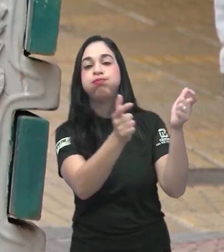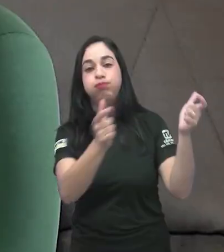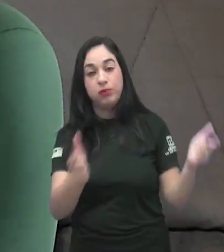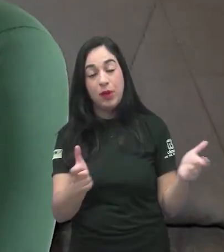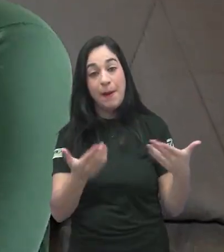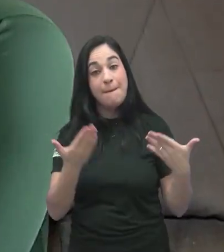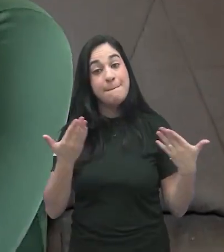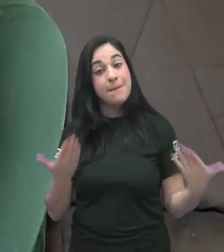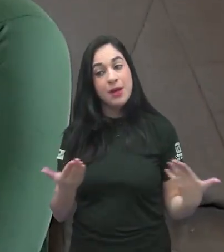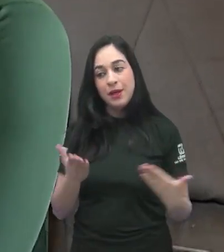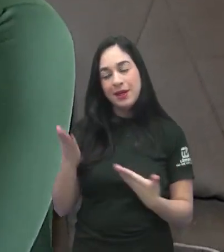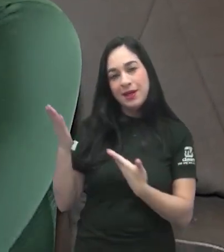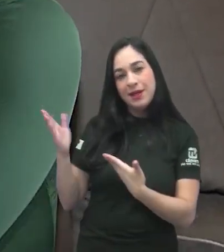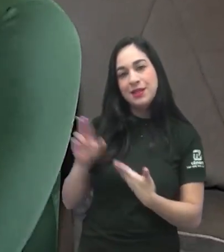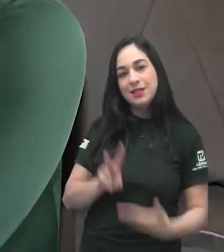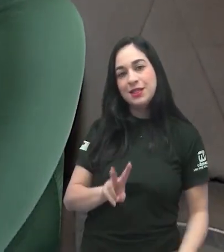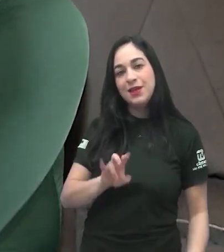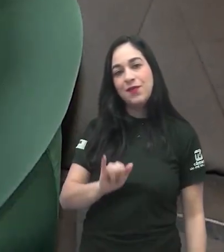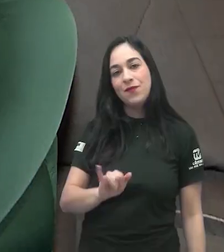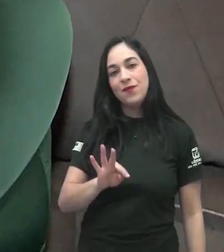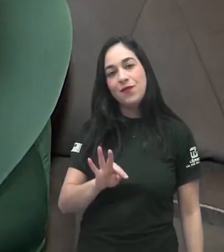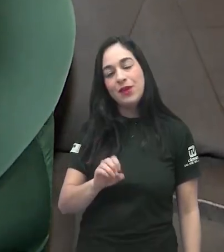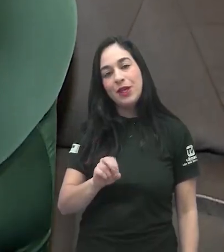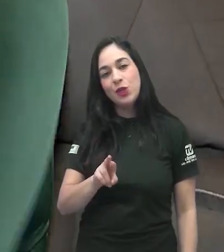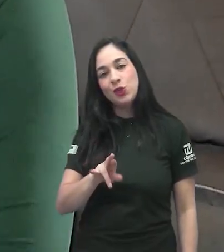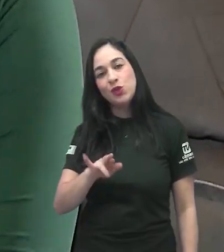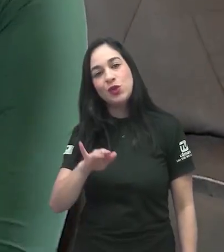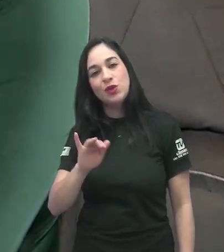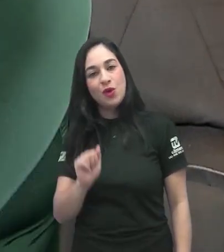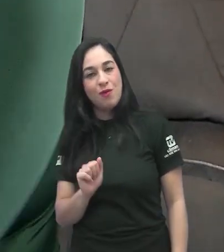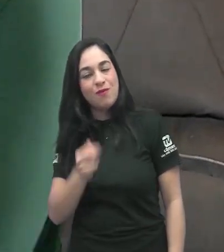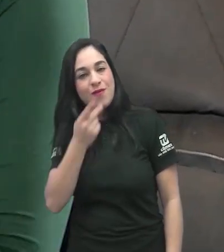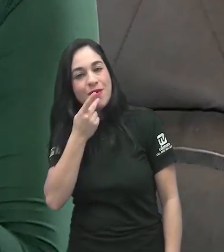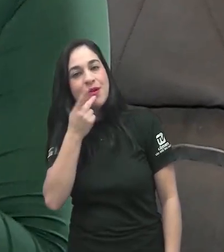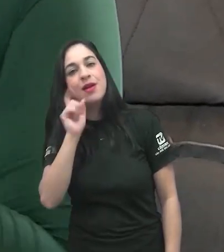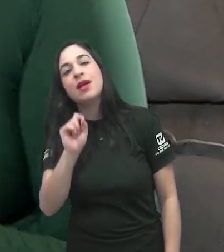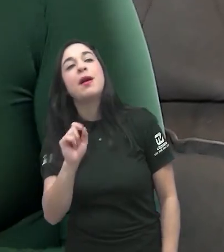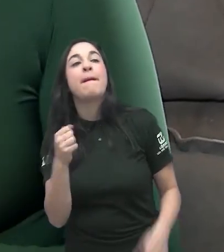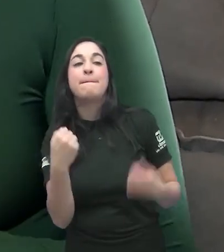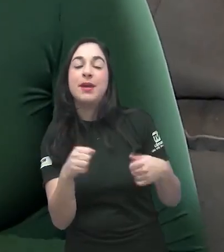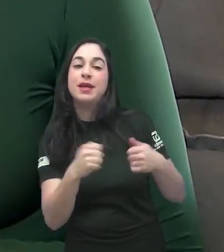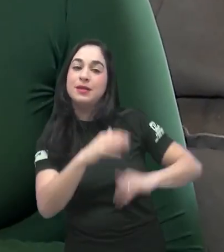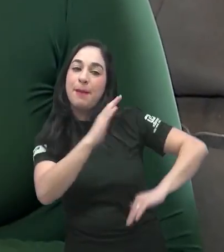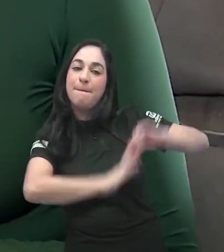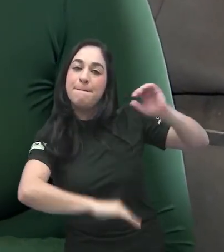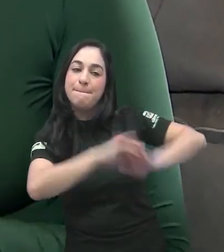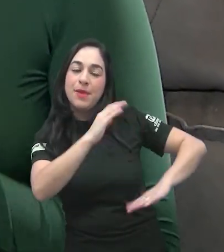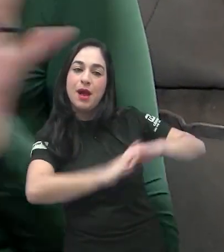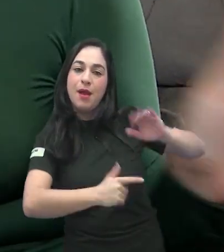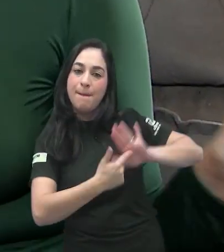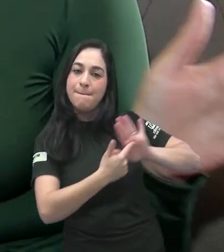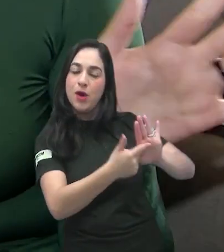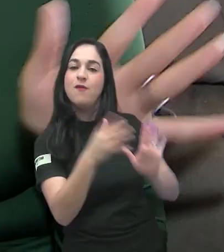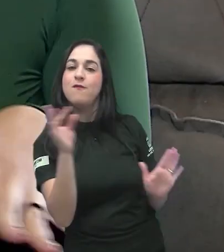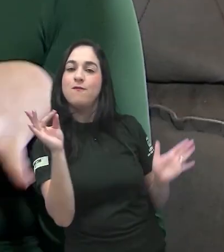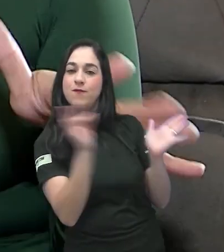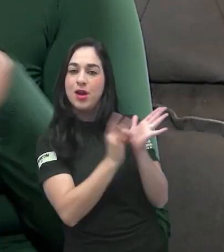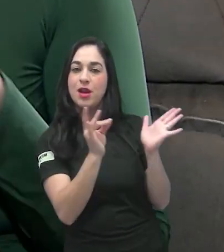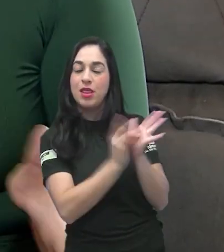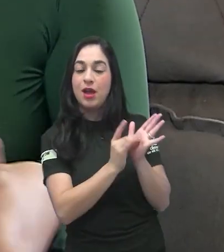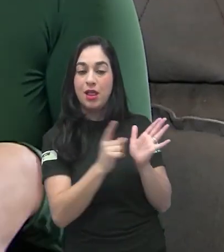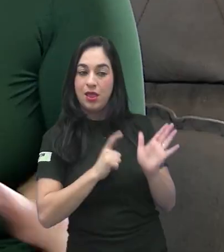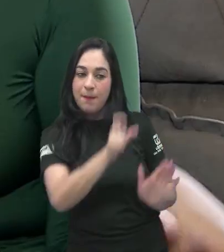indígena. Mas, para a Vitória, essa diversidade ainda precisa se traduzir em prática